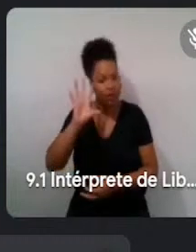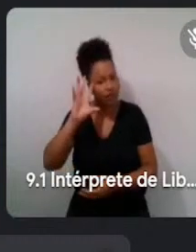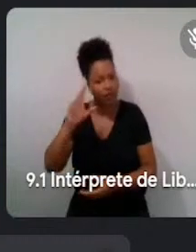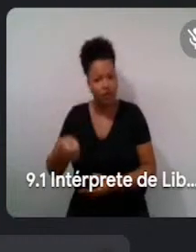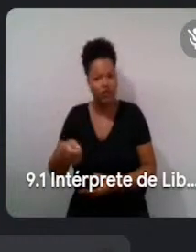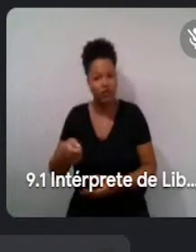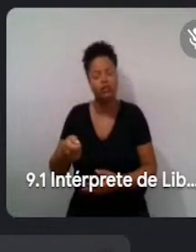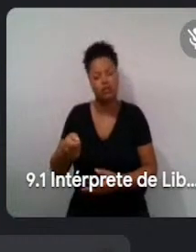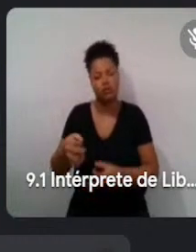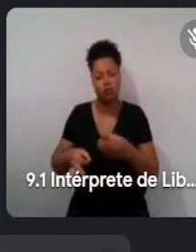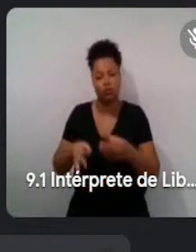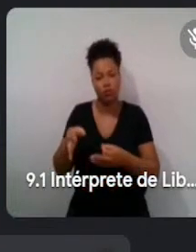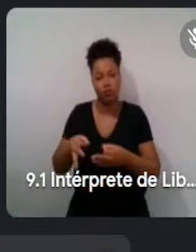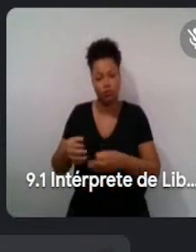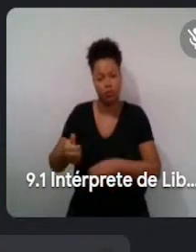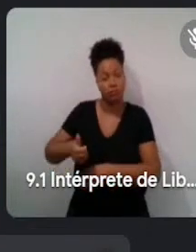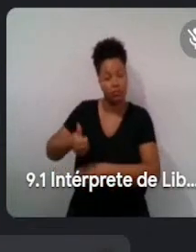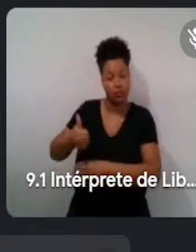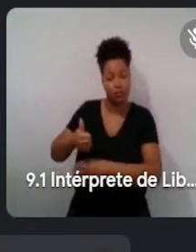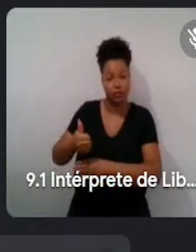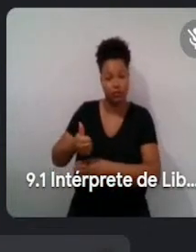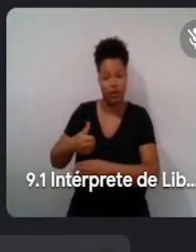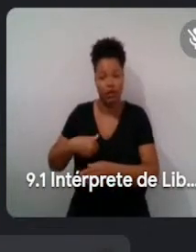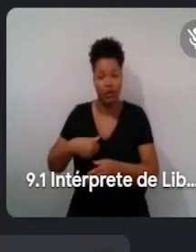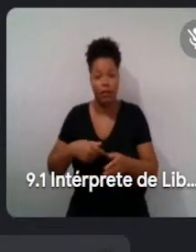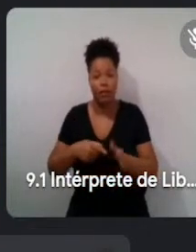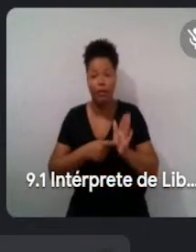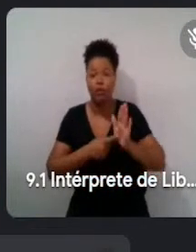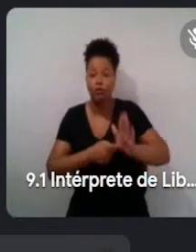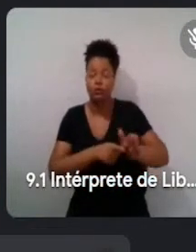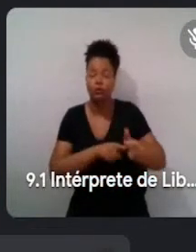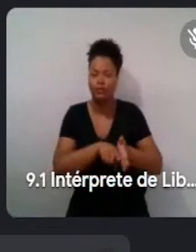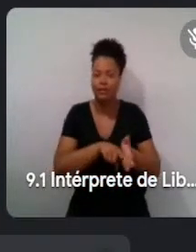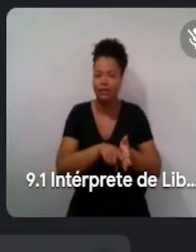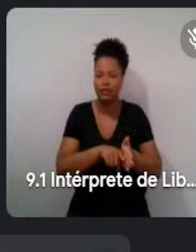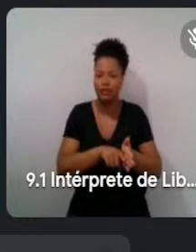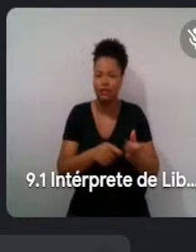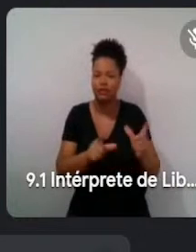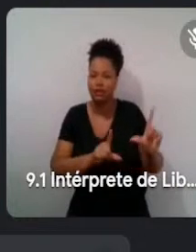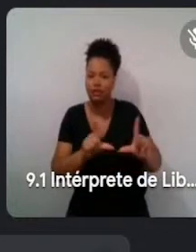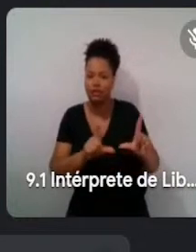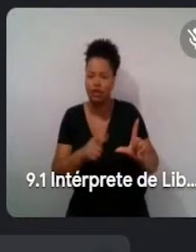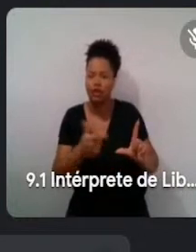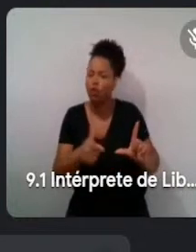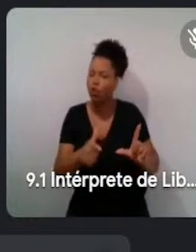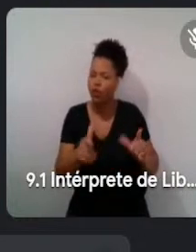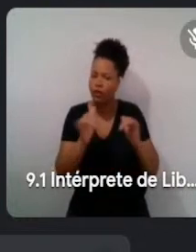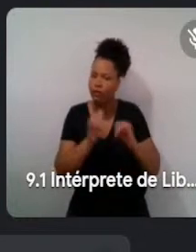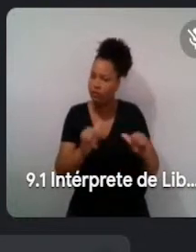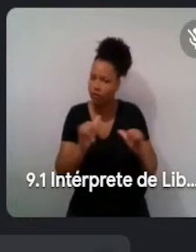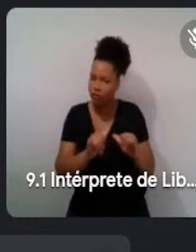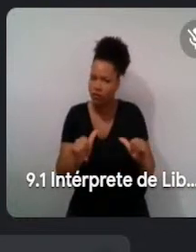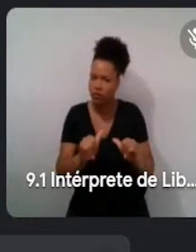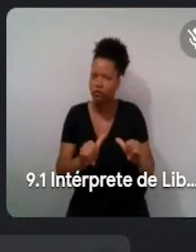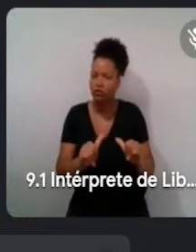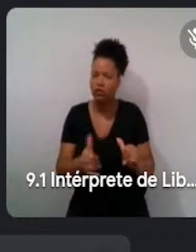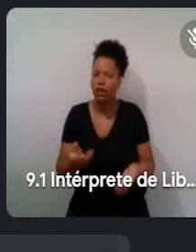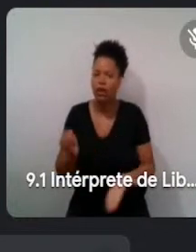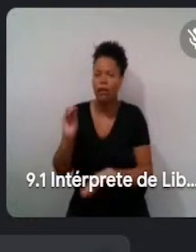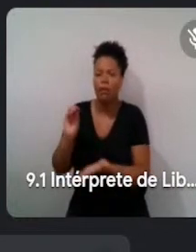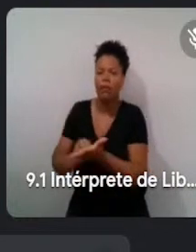que efetivamente a pesquisa veiculada não trazia as informações postas na resolução do